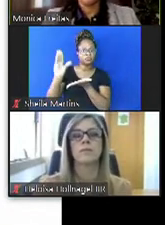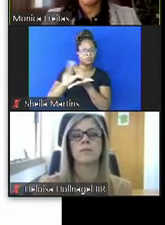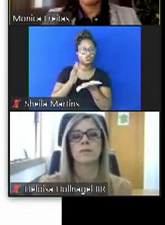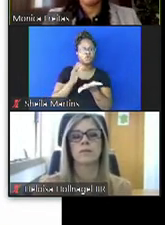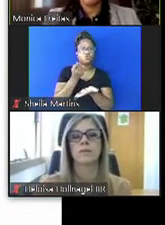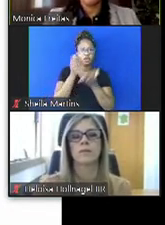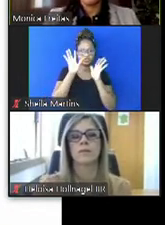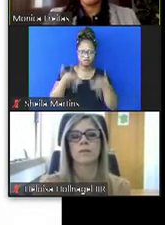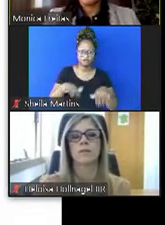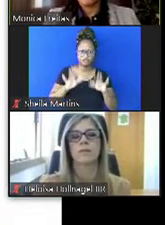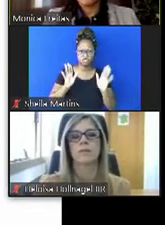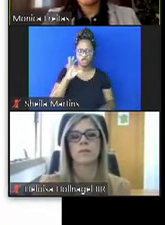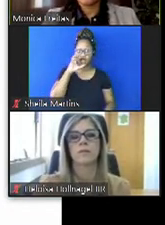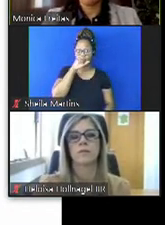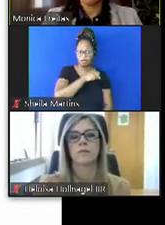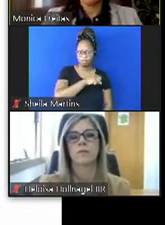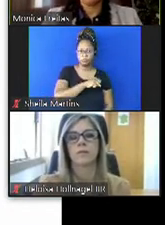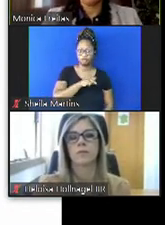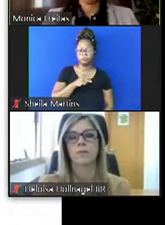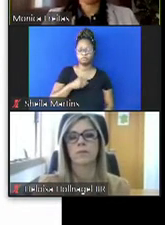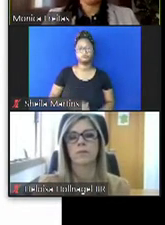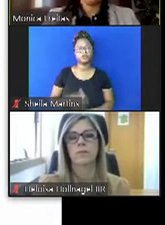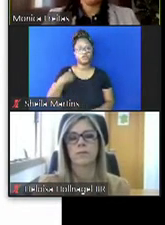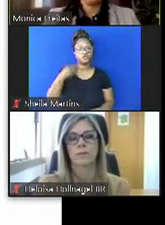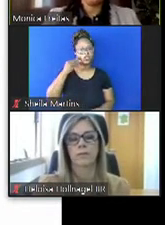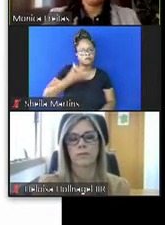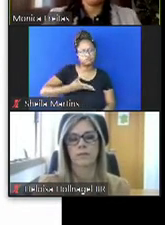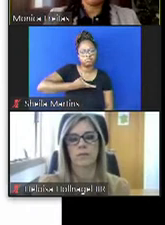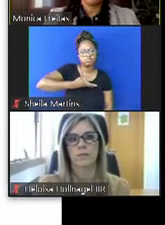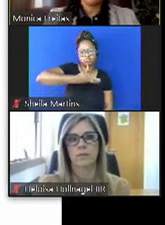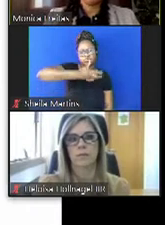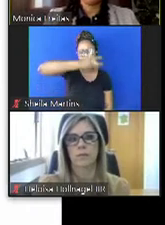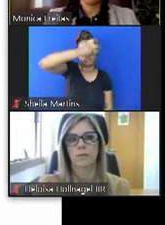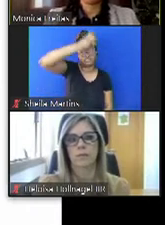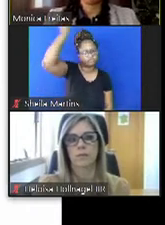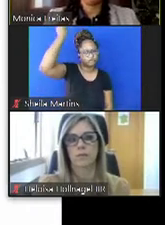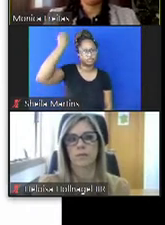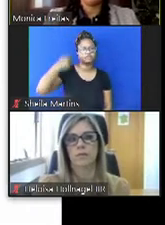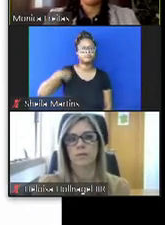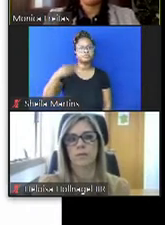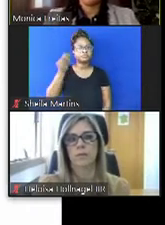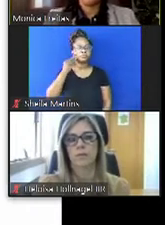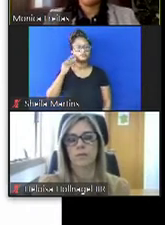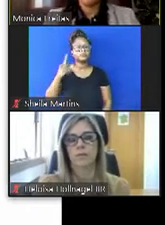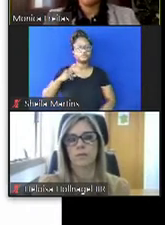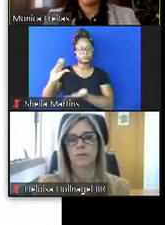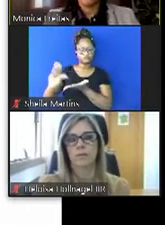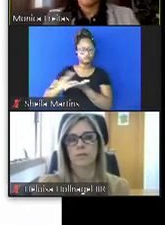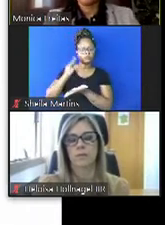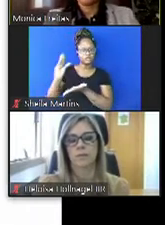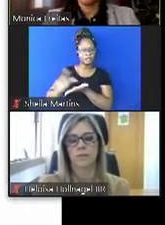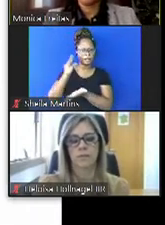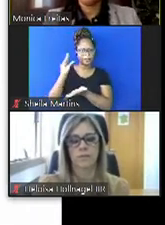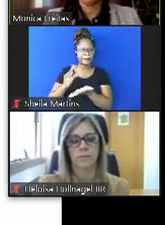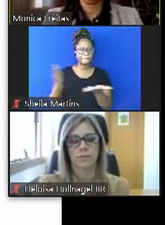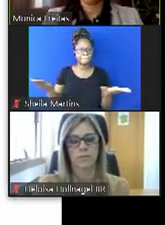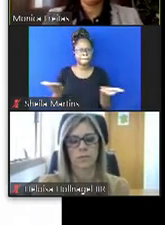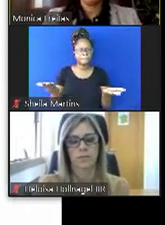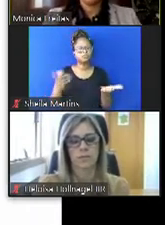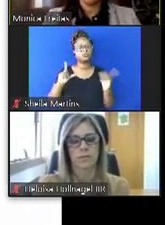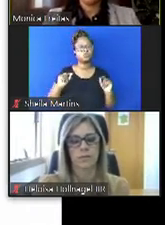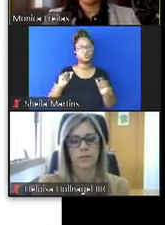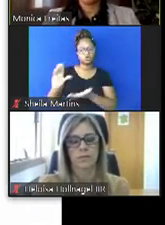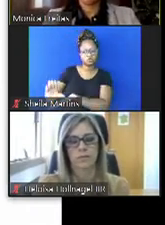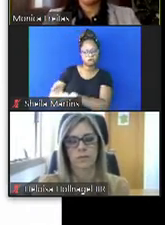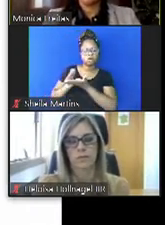terminando rapidamente, né? Então, existe um auxílio, né, de International Climate Protection